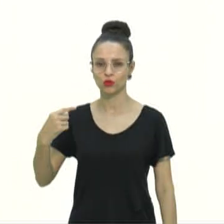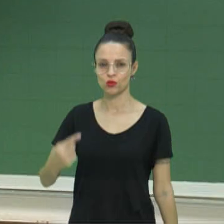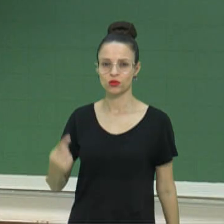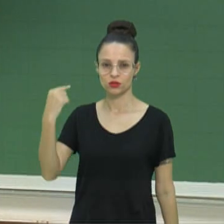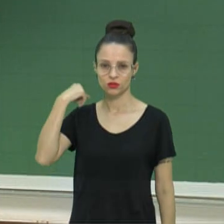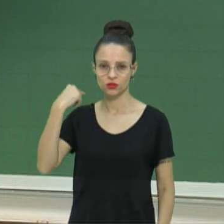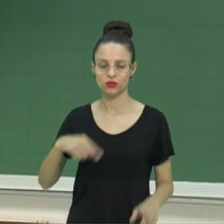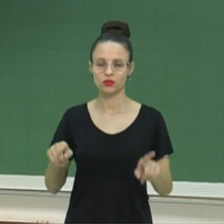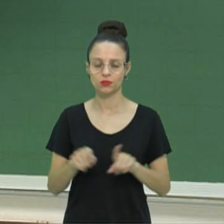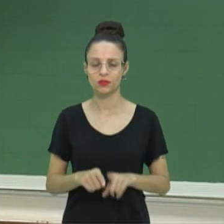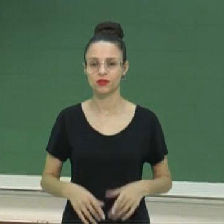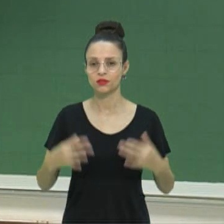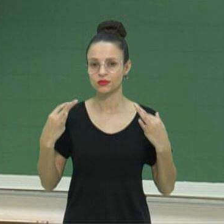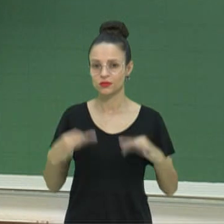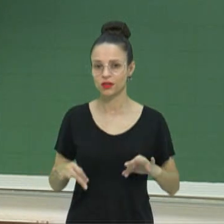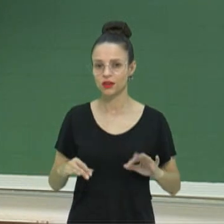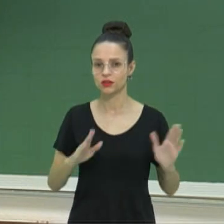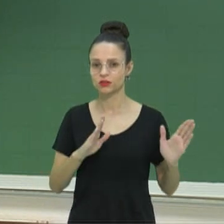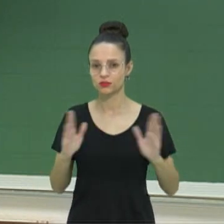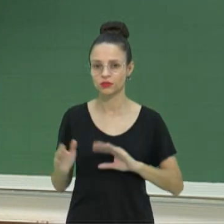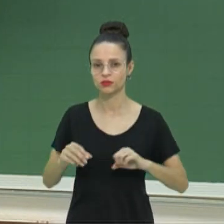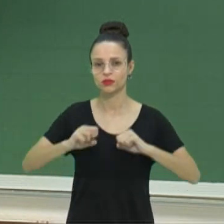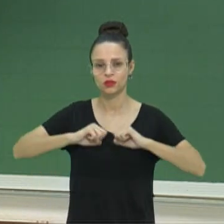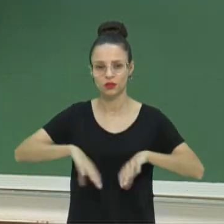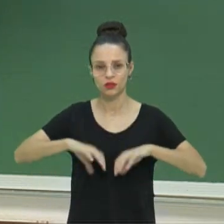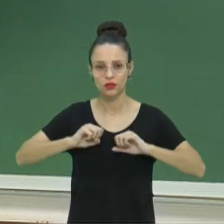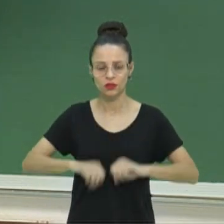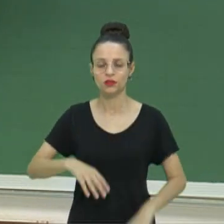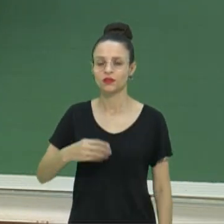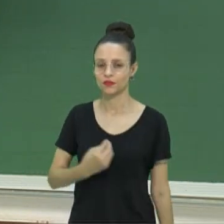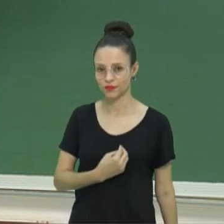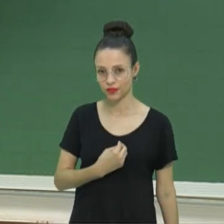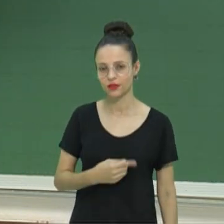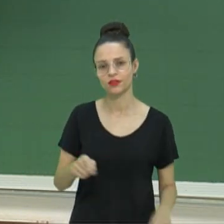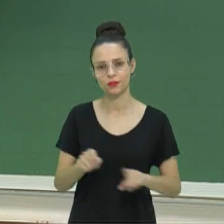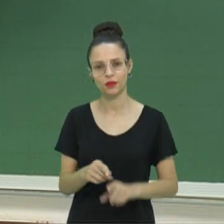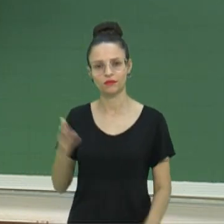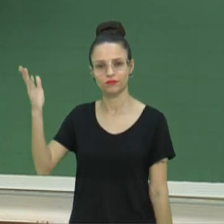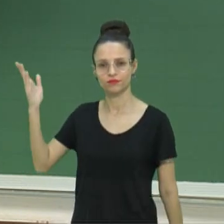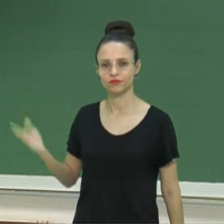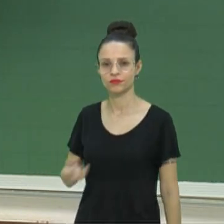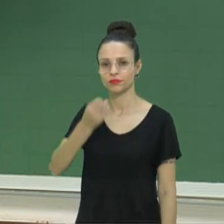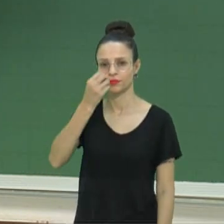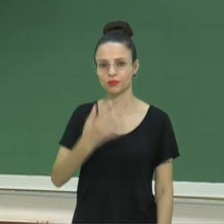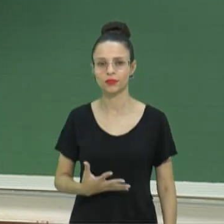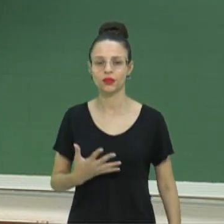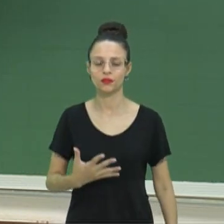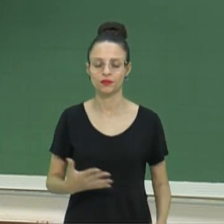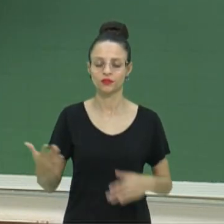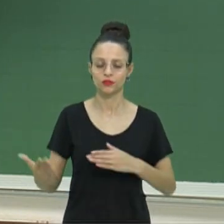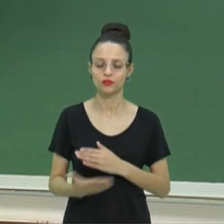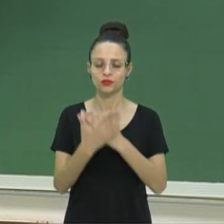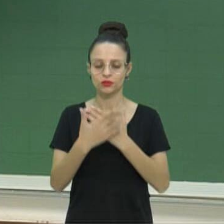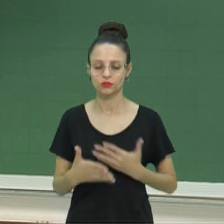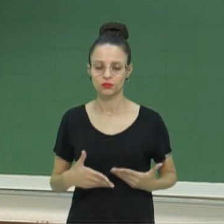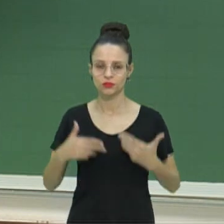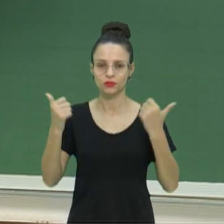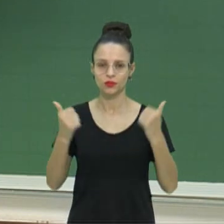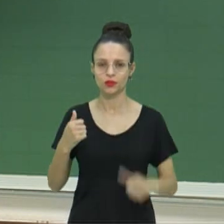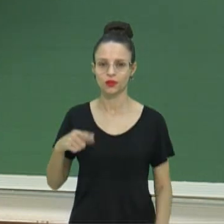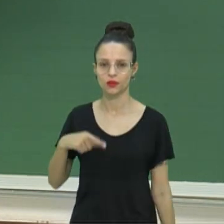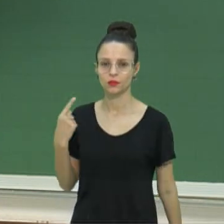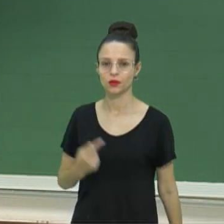utilização correta da respiração, né? Então, além da questão de sobrevivência, né, temos outros benefícios que são trabalhados, que são